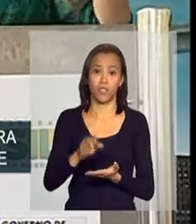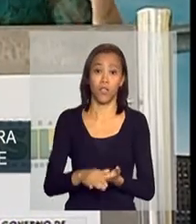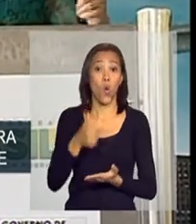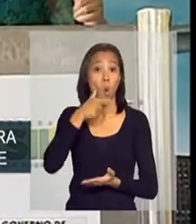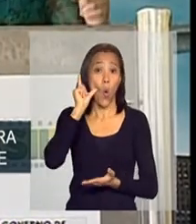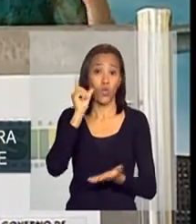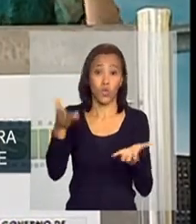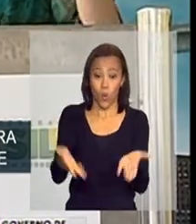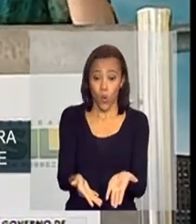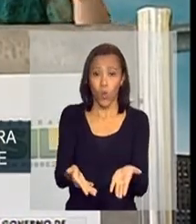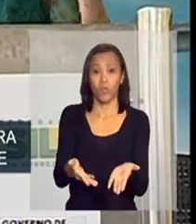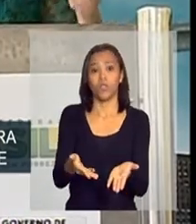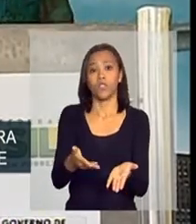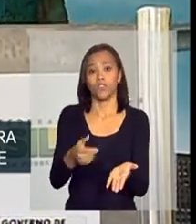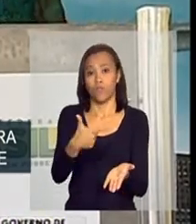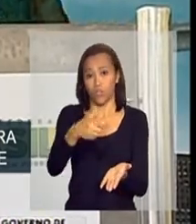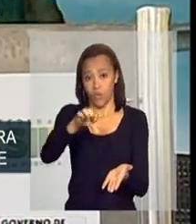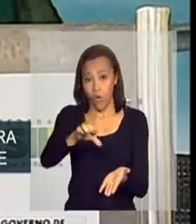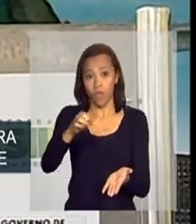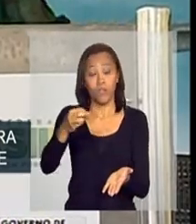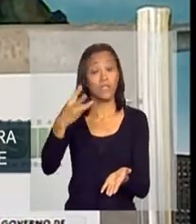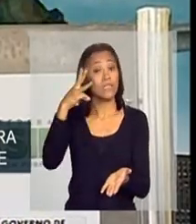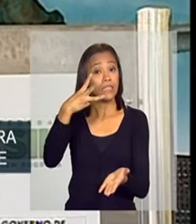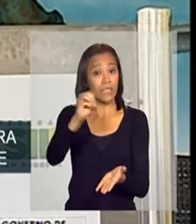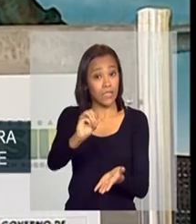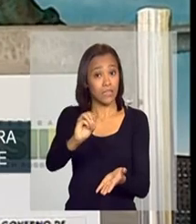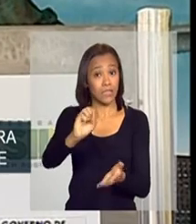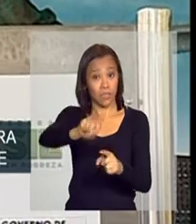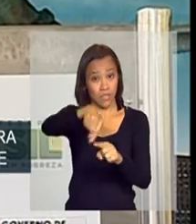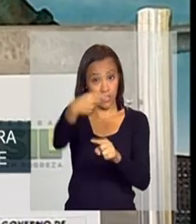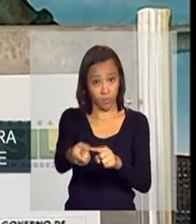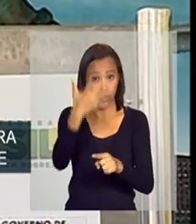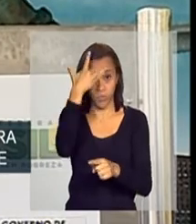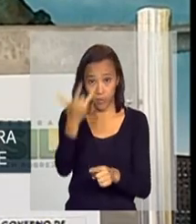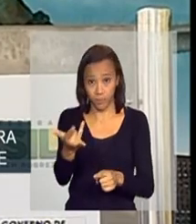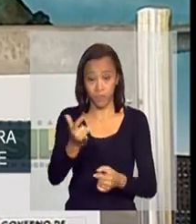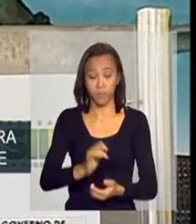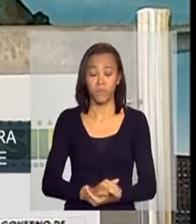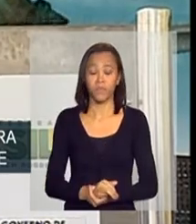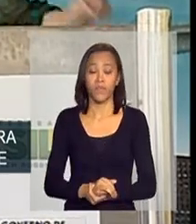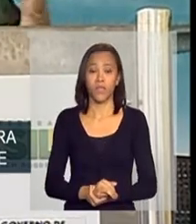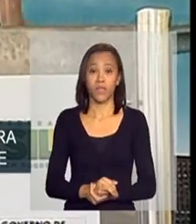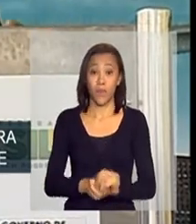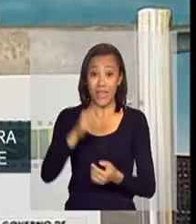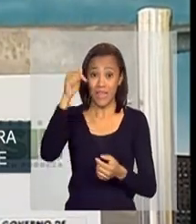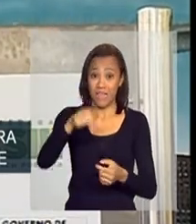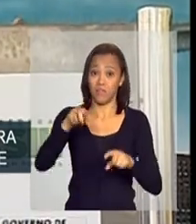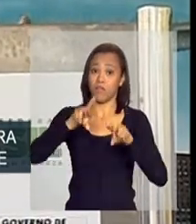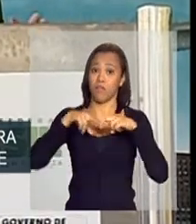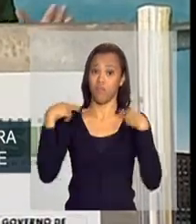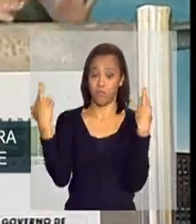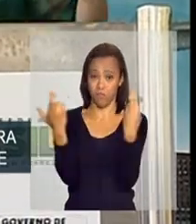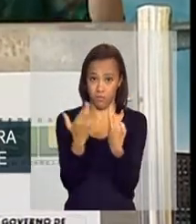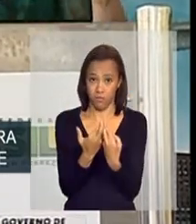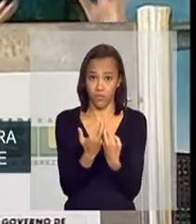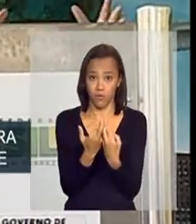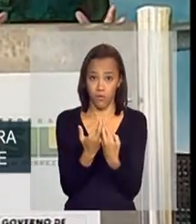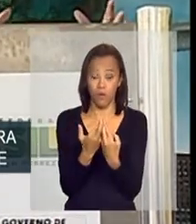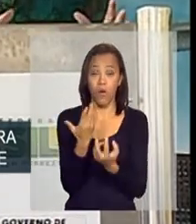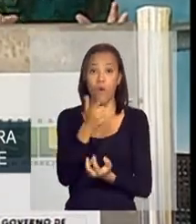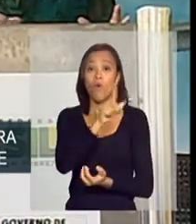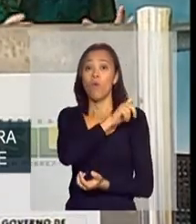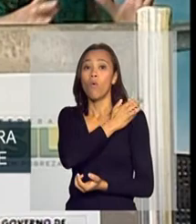ontem, 29 hoje e 30 depois de amanhã. Nesta reunião, o